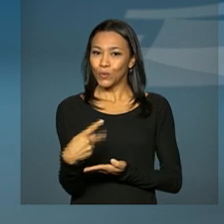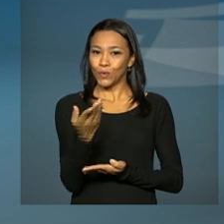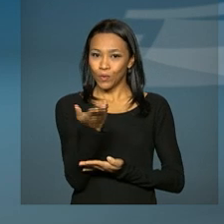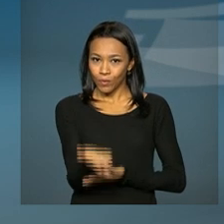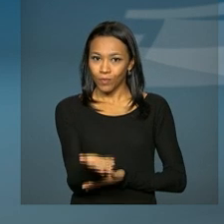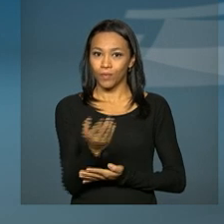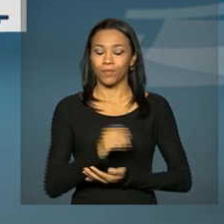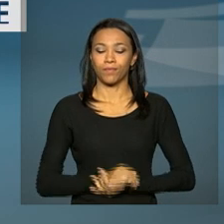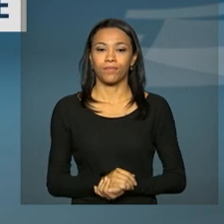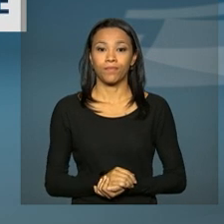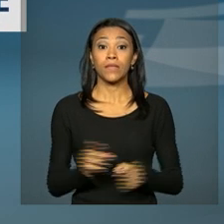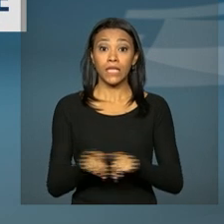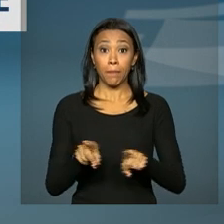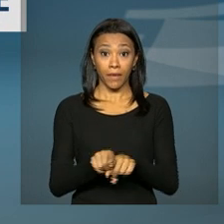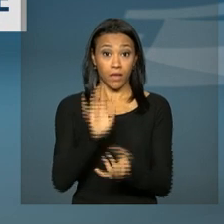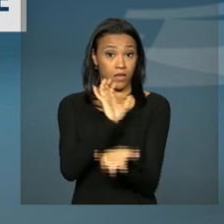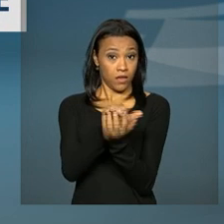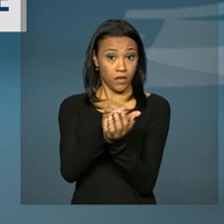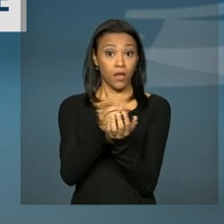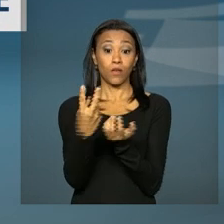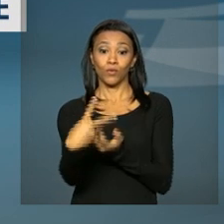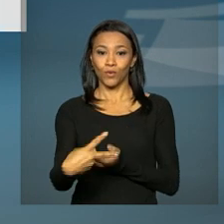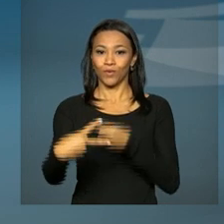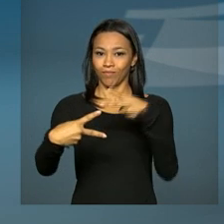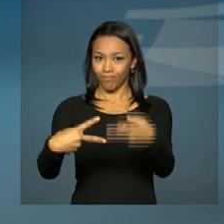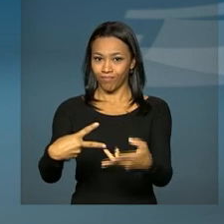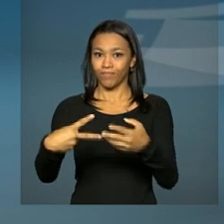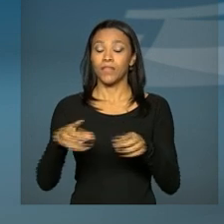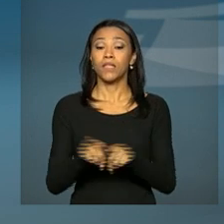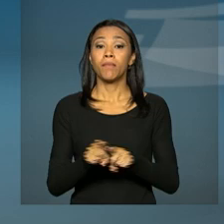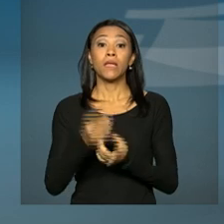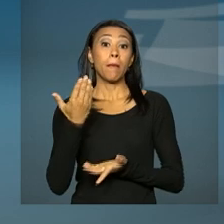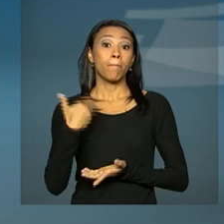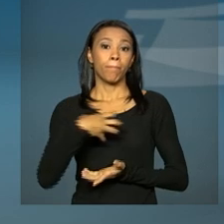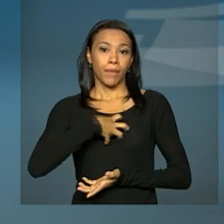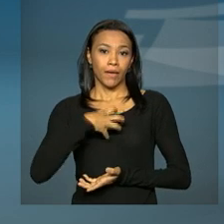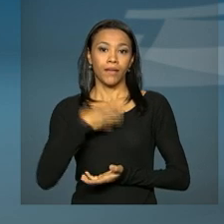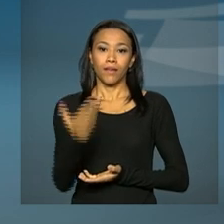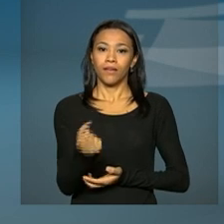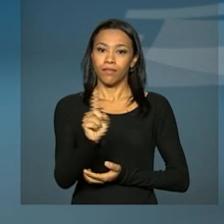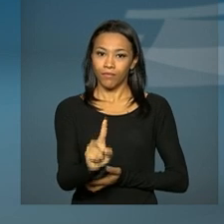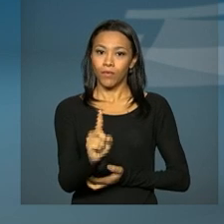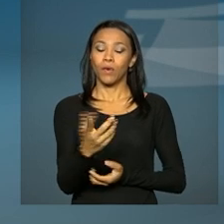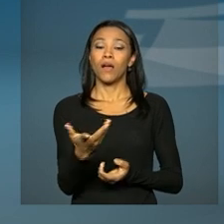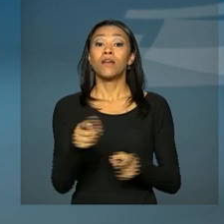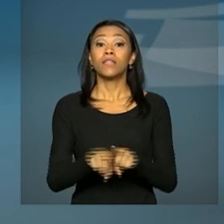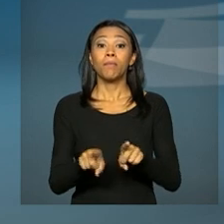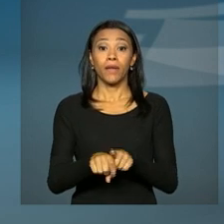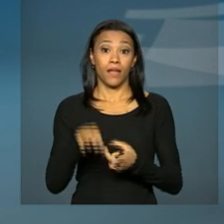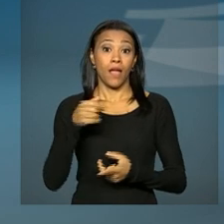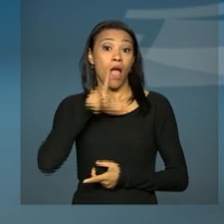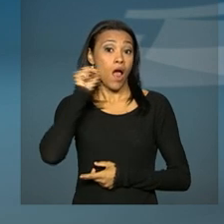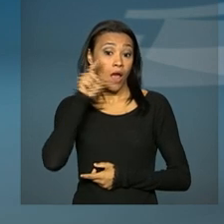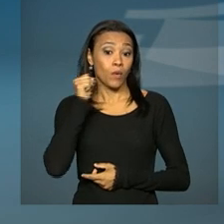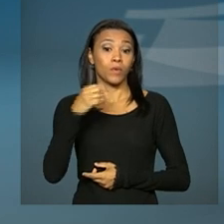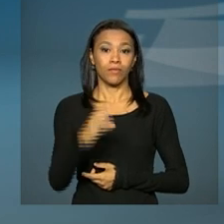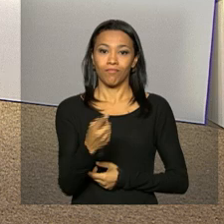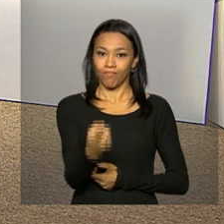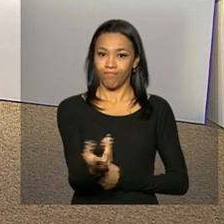o Figueirense. Em Pernambuco, com o Sport. Na Bahia, com o Vitória. E em Alagoas, com o